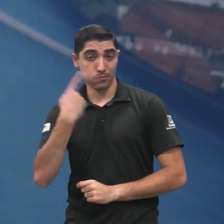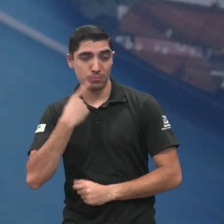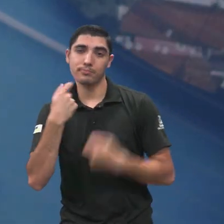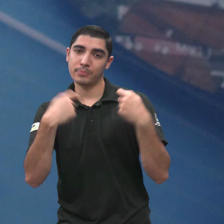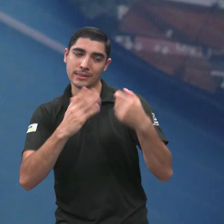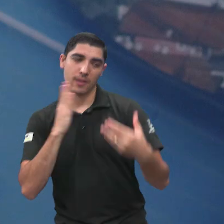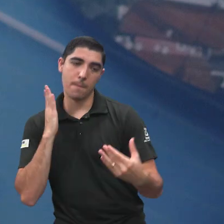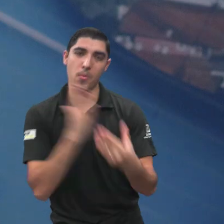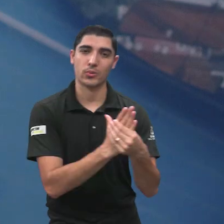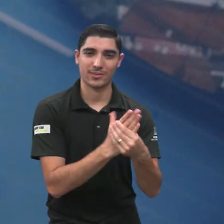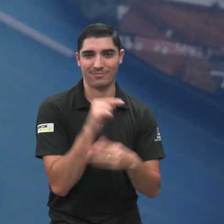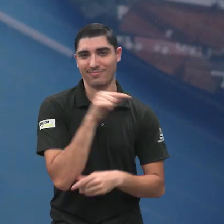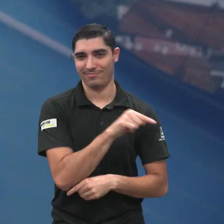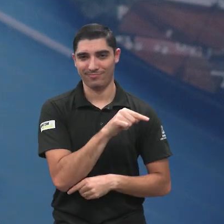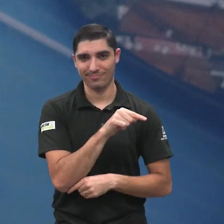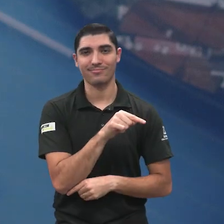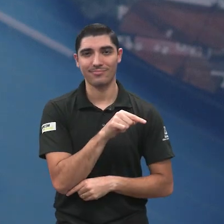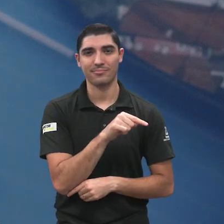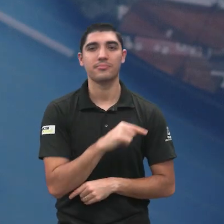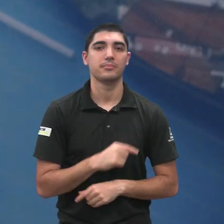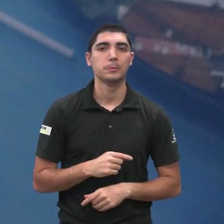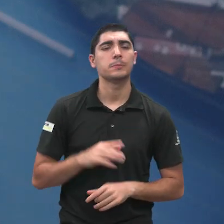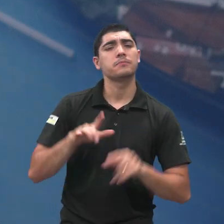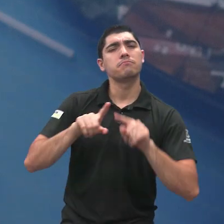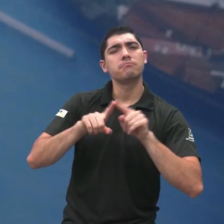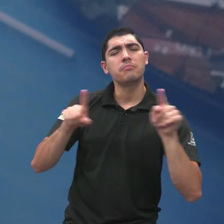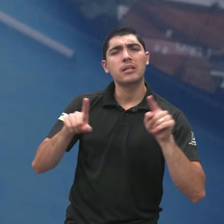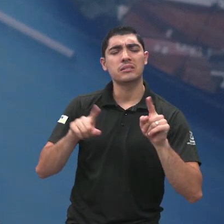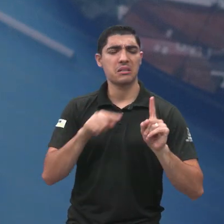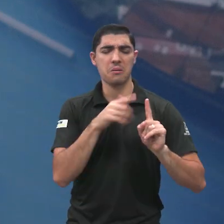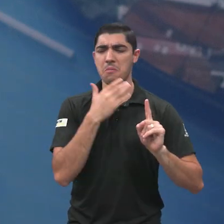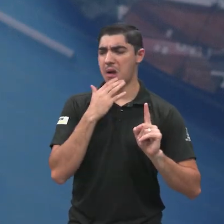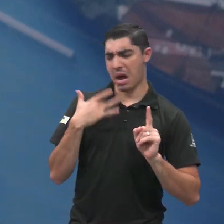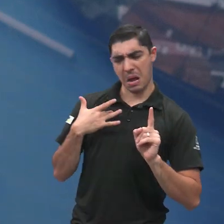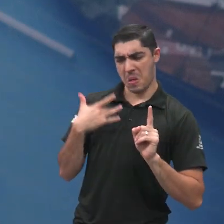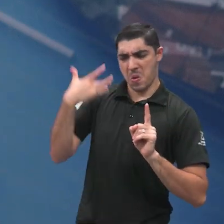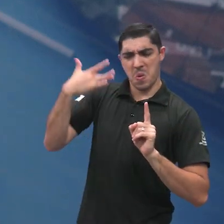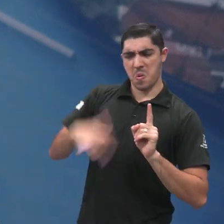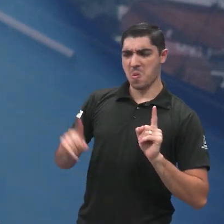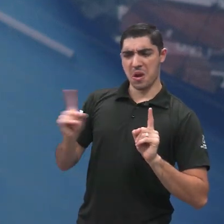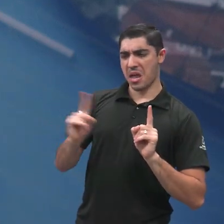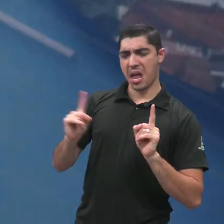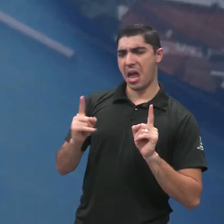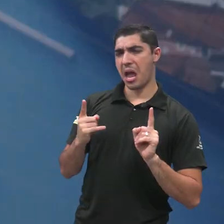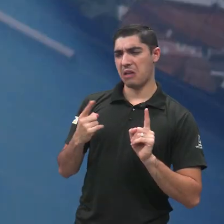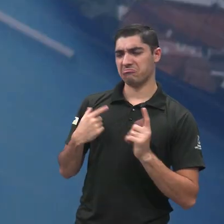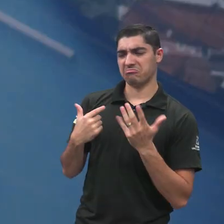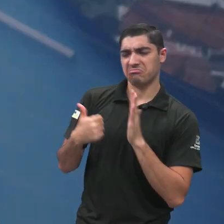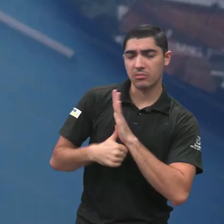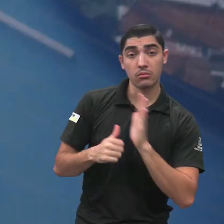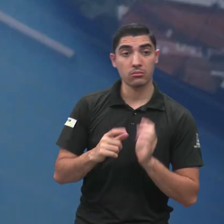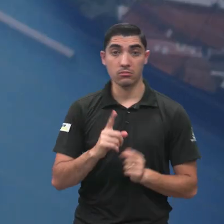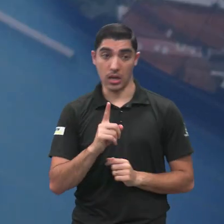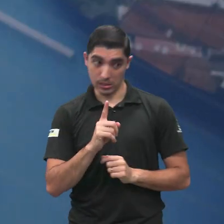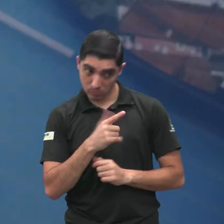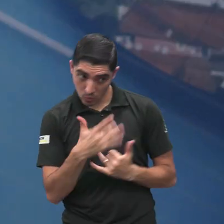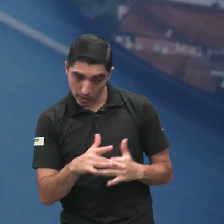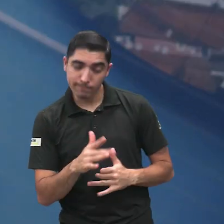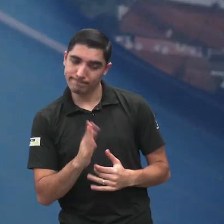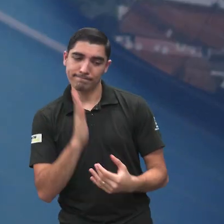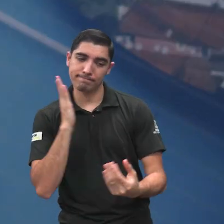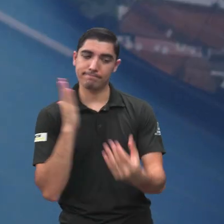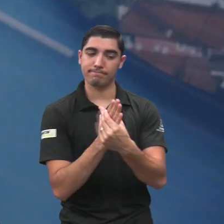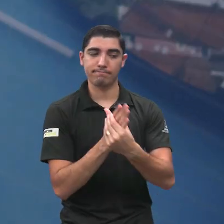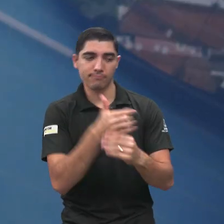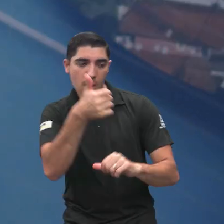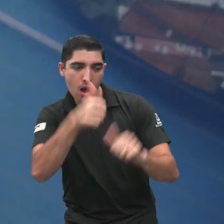processo, porque assim, mas o pai fala que não quer assumir, nós entramos com esse processo de